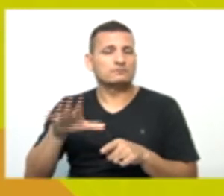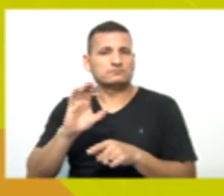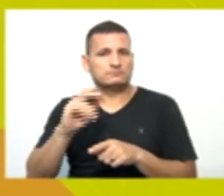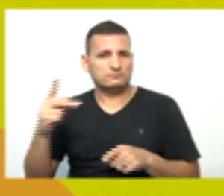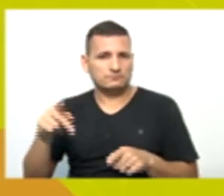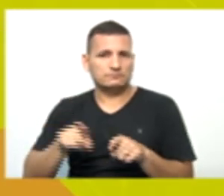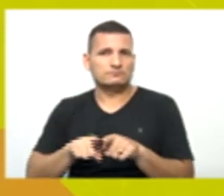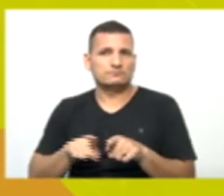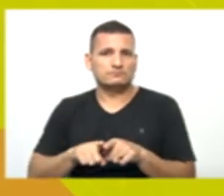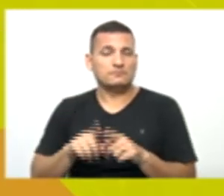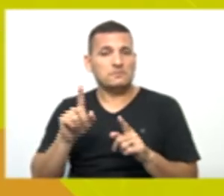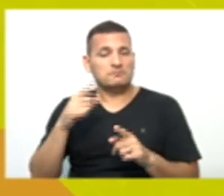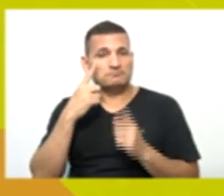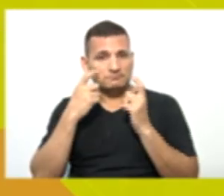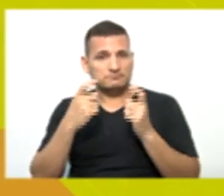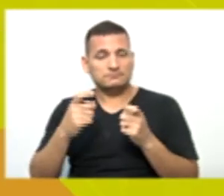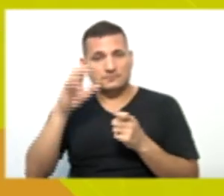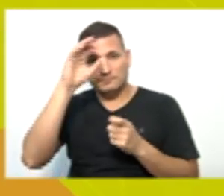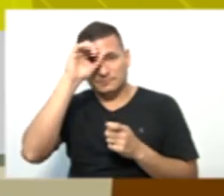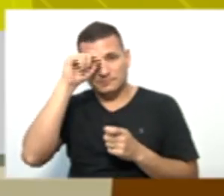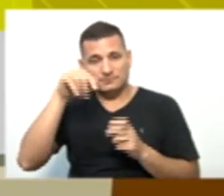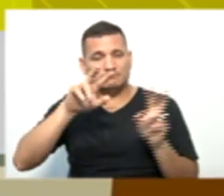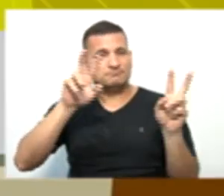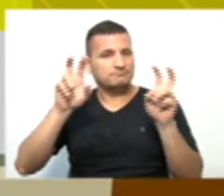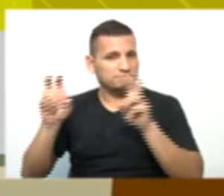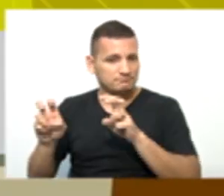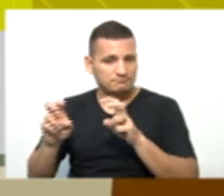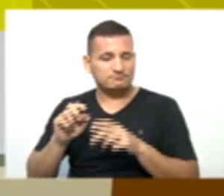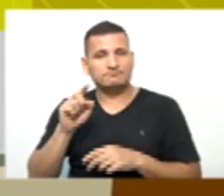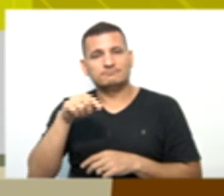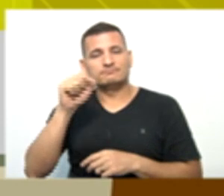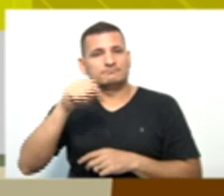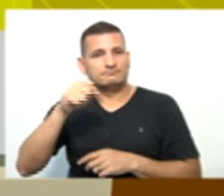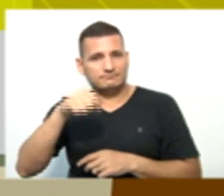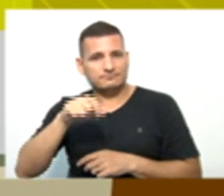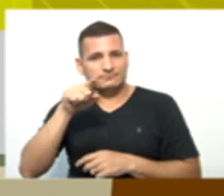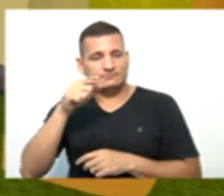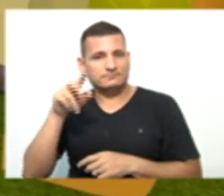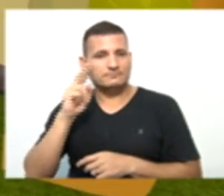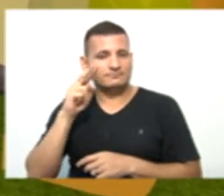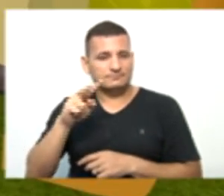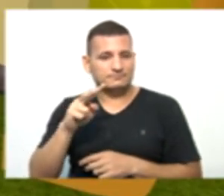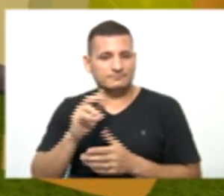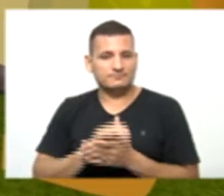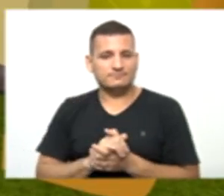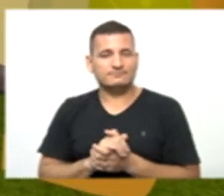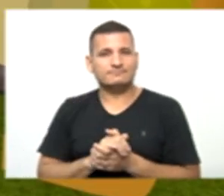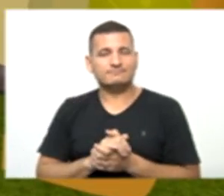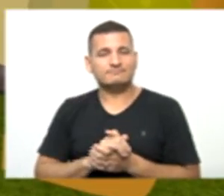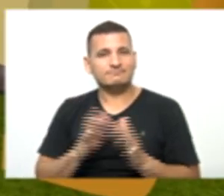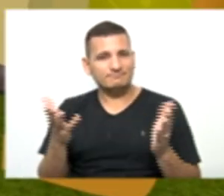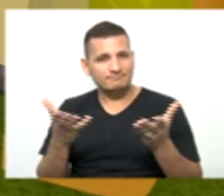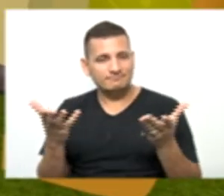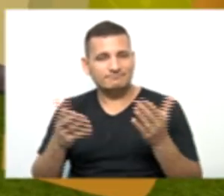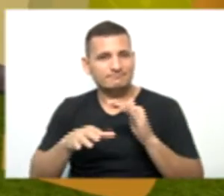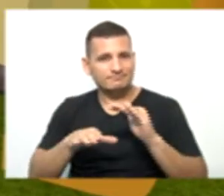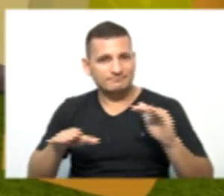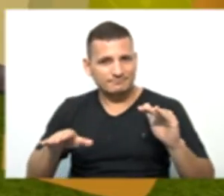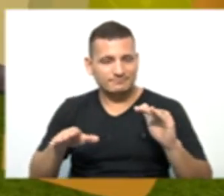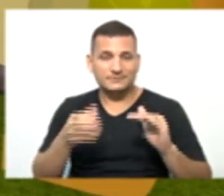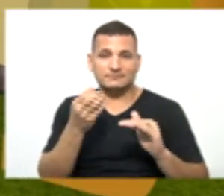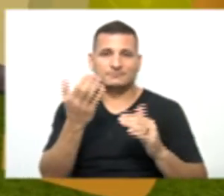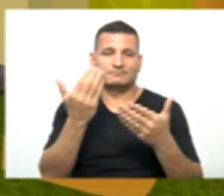ser muito interessante aprender esses assuntos. É sim, Rai, você vai ver. A gente encerra por aqui.